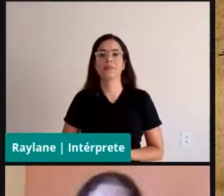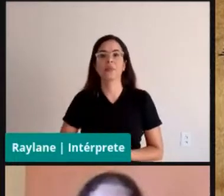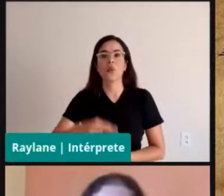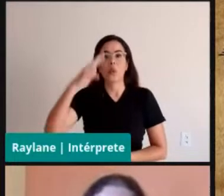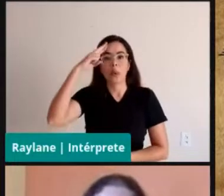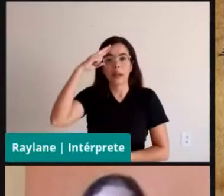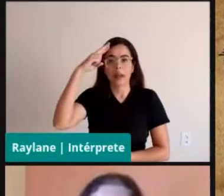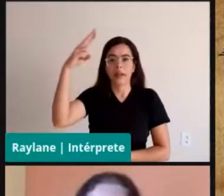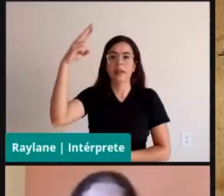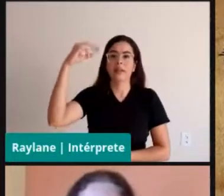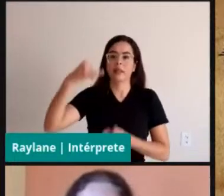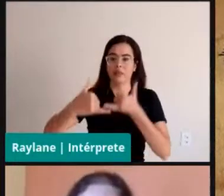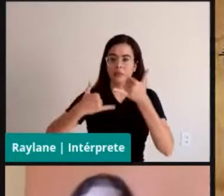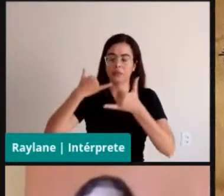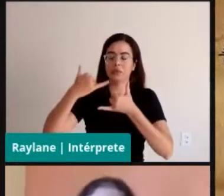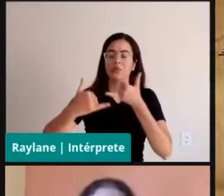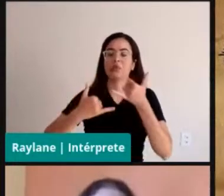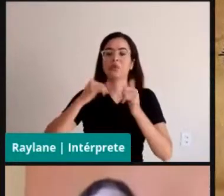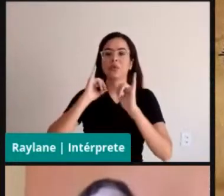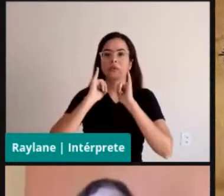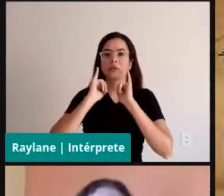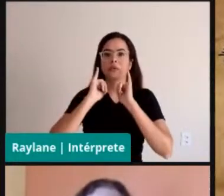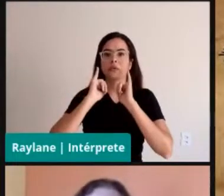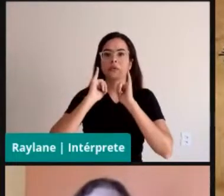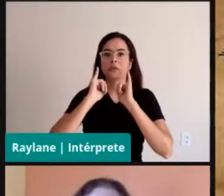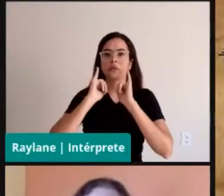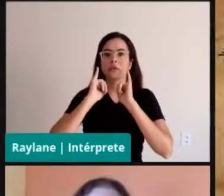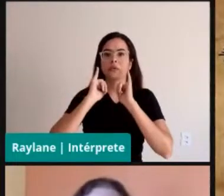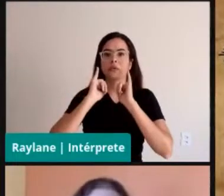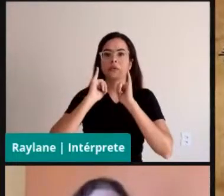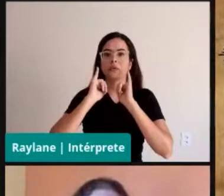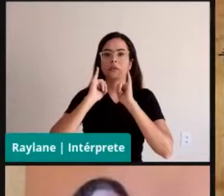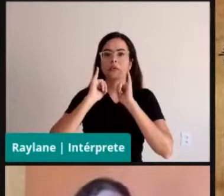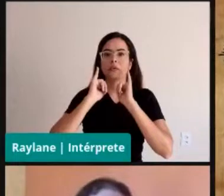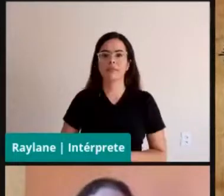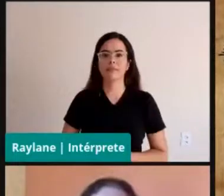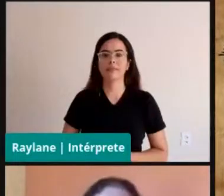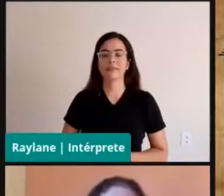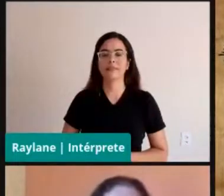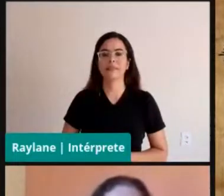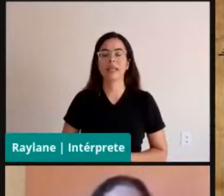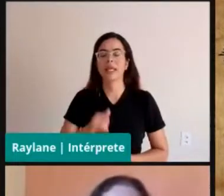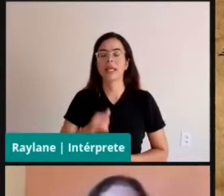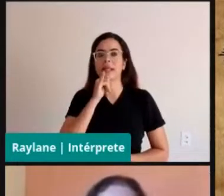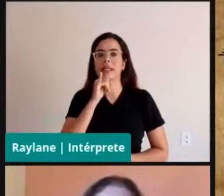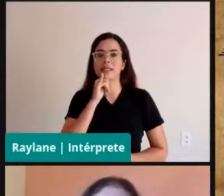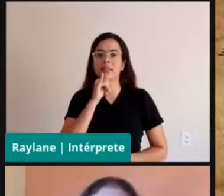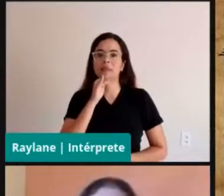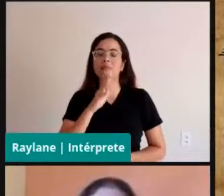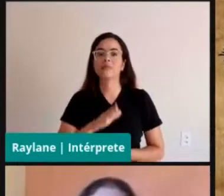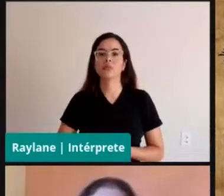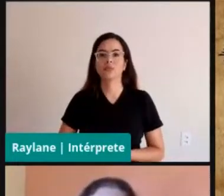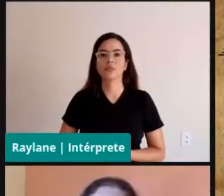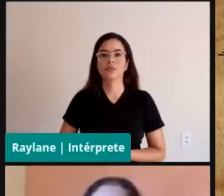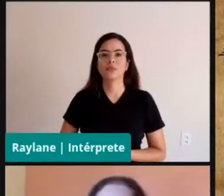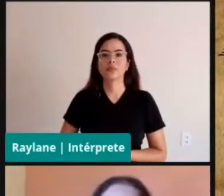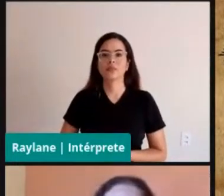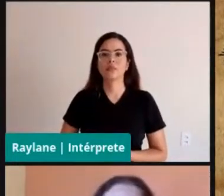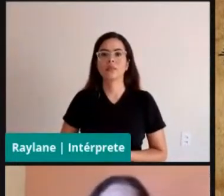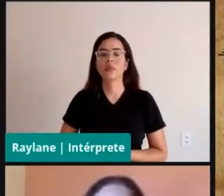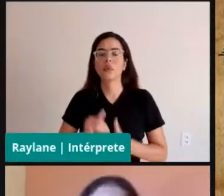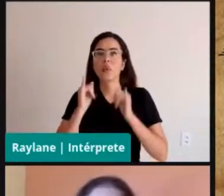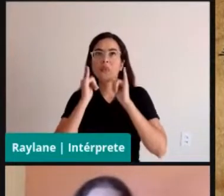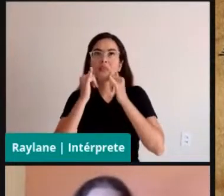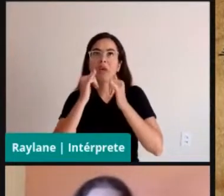dessas ações dos aventureiros. Por exemplo, a partir daí ele pode contar que vocês estão em alguma